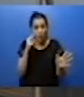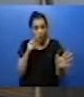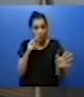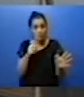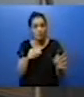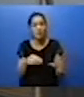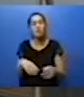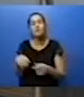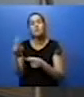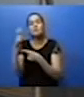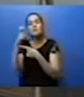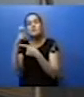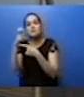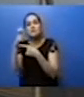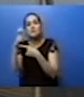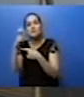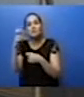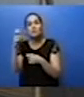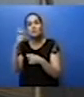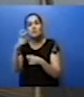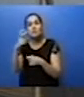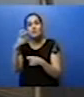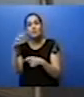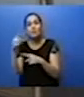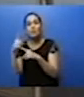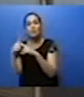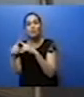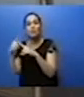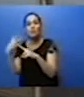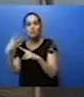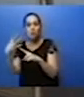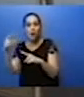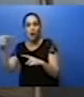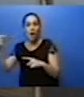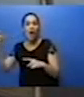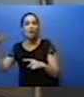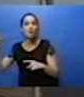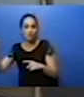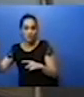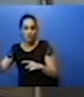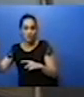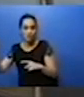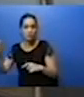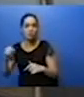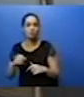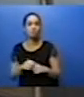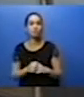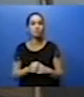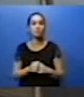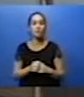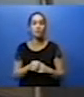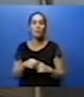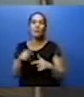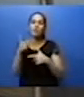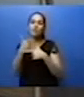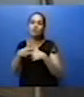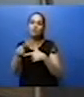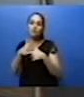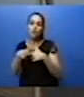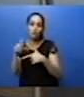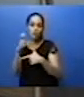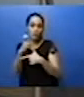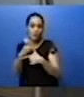quatro 20 aí faz aquele processo lá 20 e divide por 5